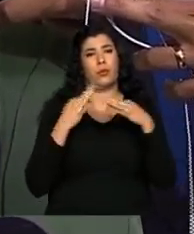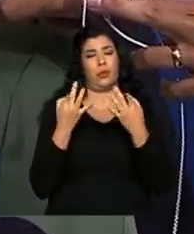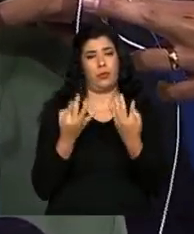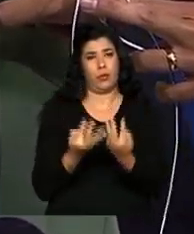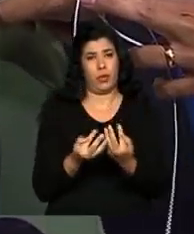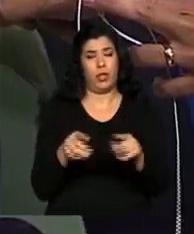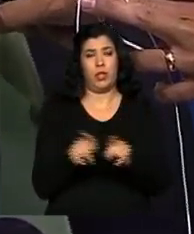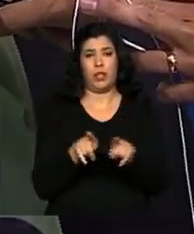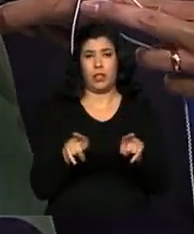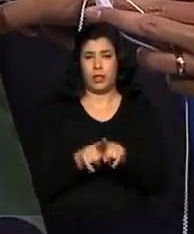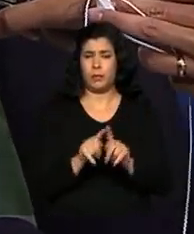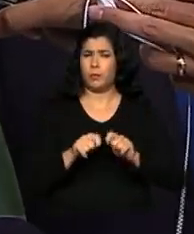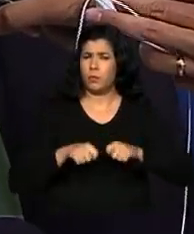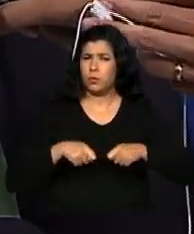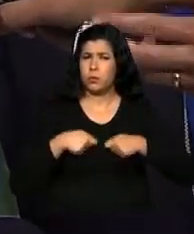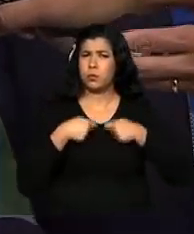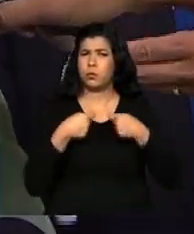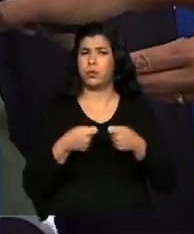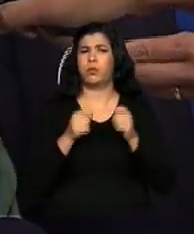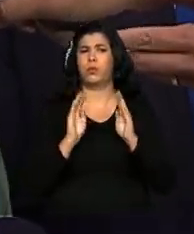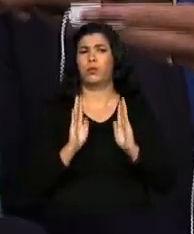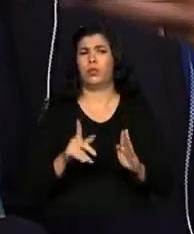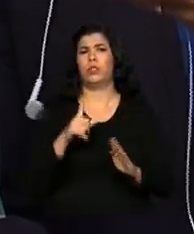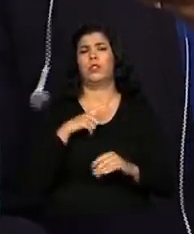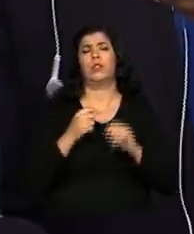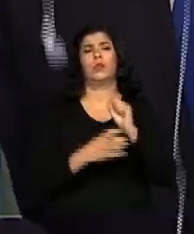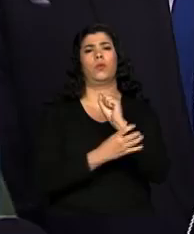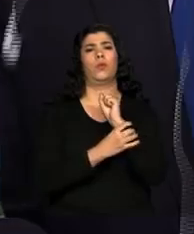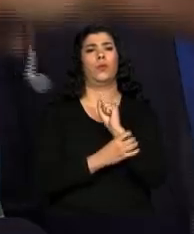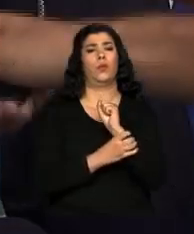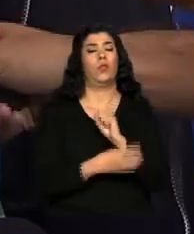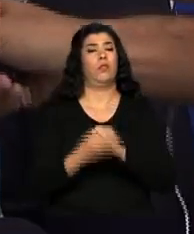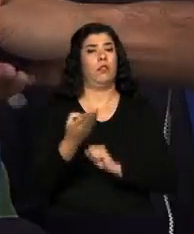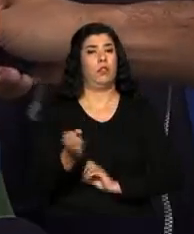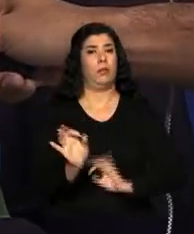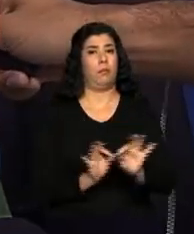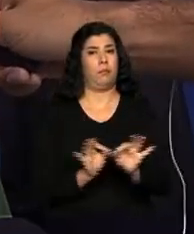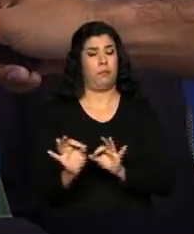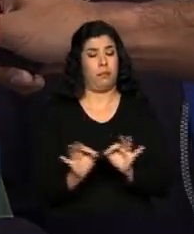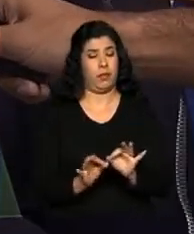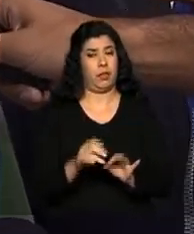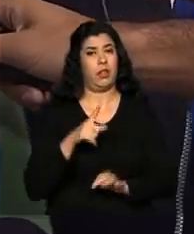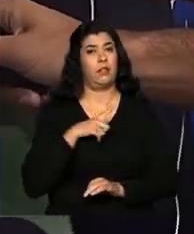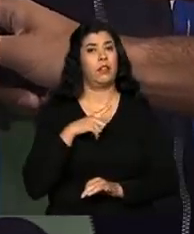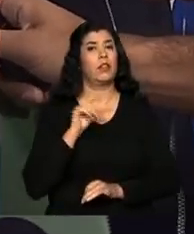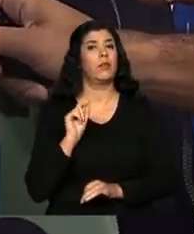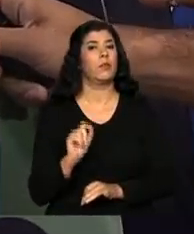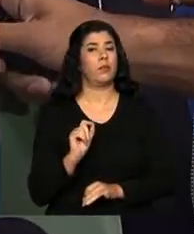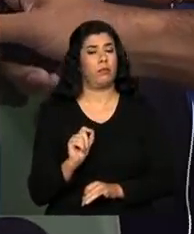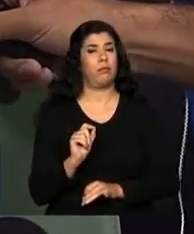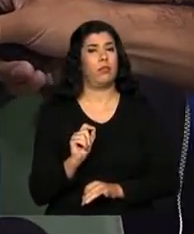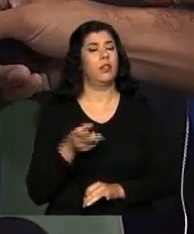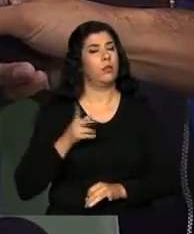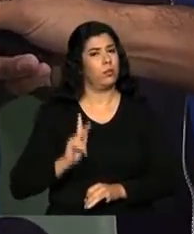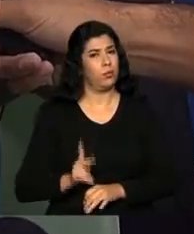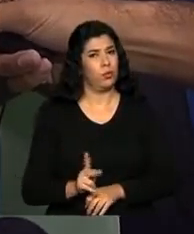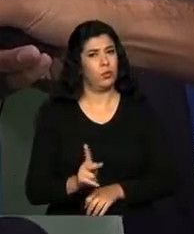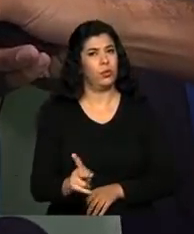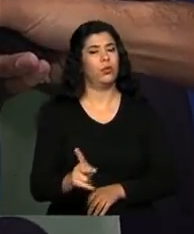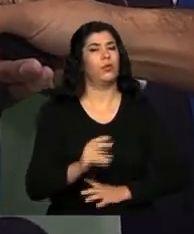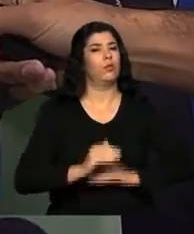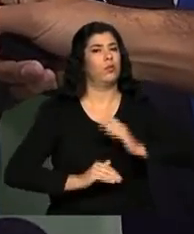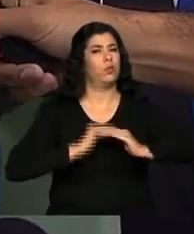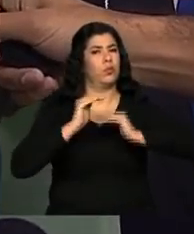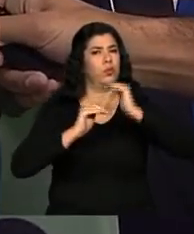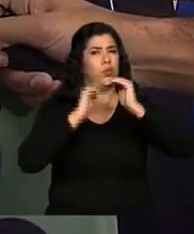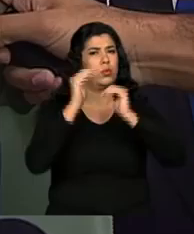estamos fazendo um enorme esforço no sentido de assegurar que esse plano seja um plano que mantenha o